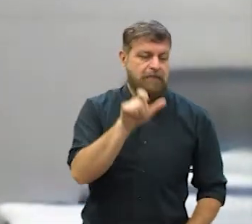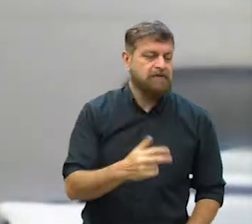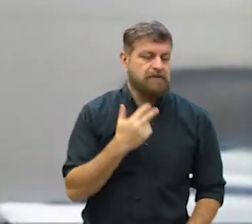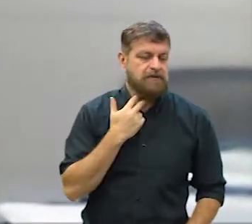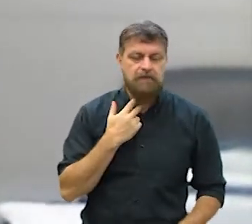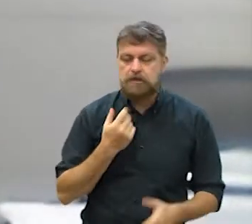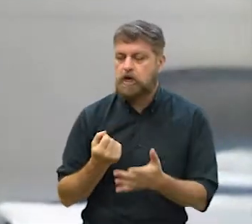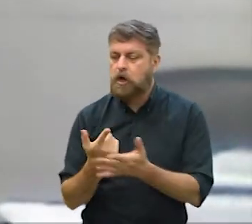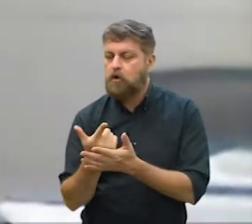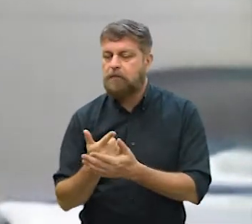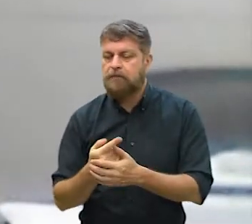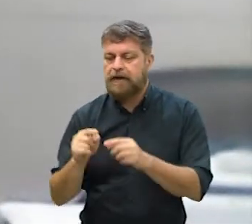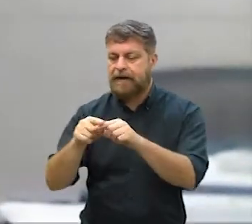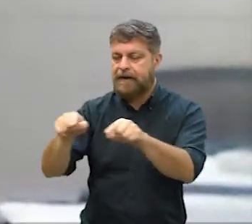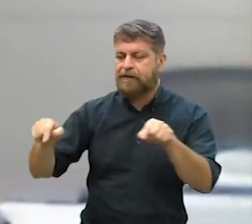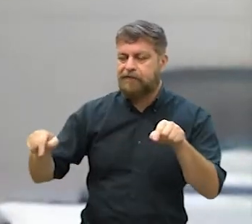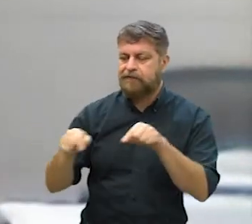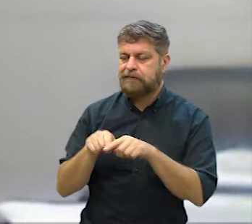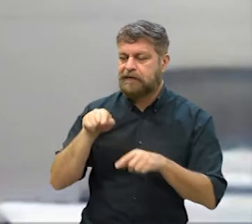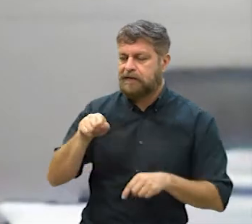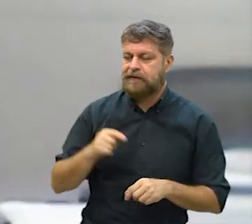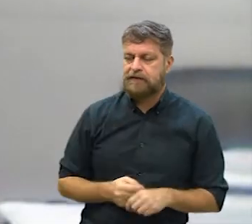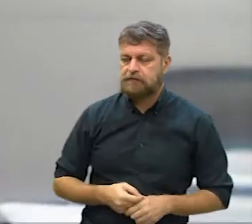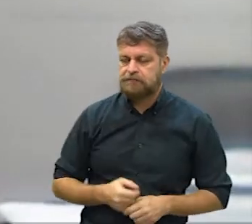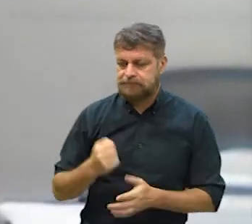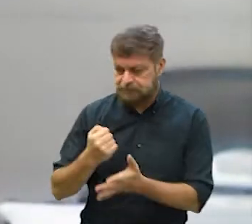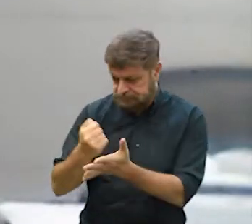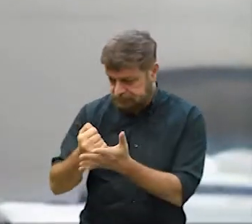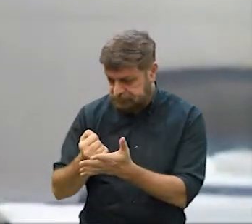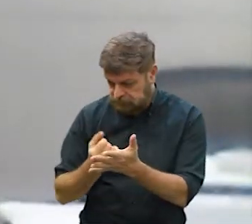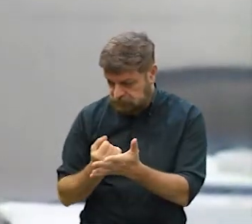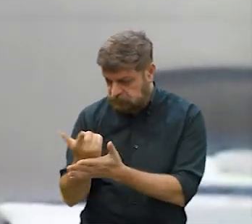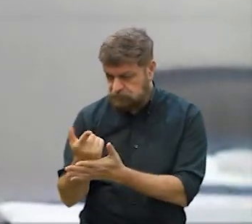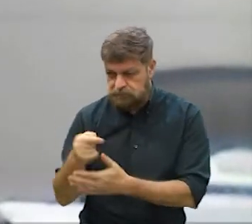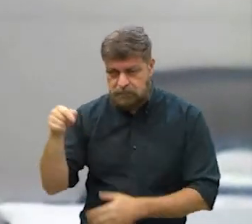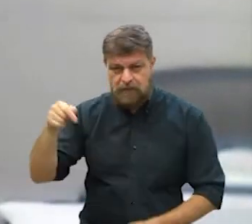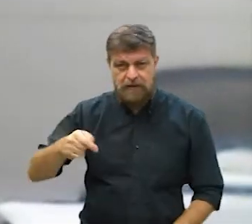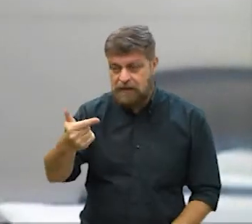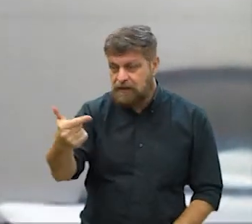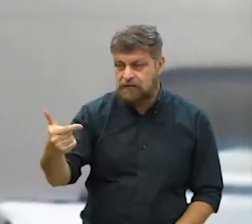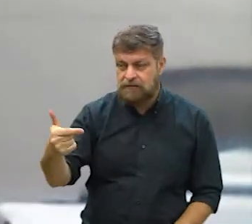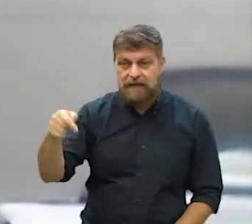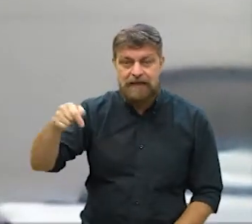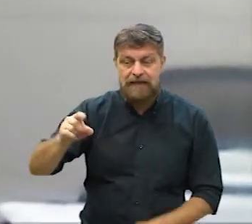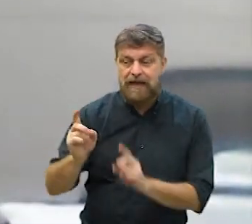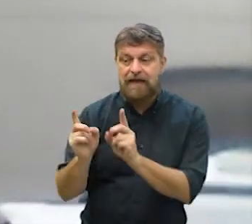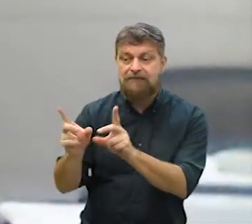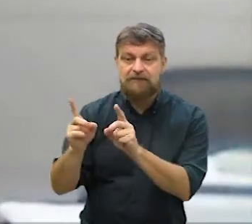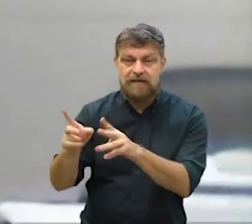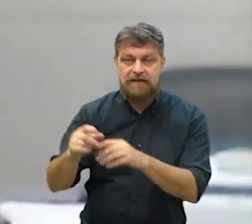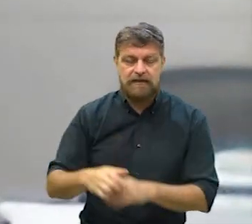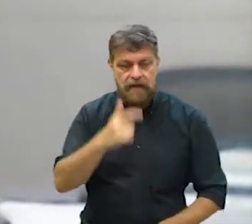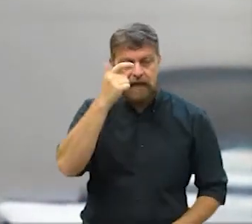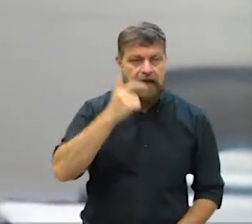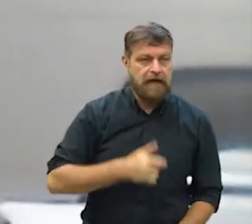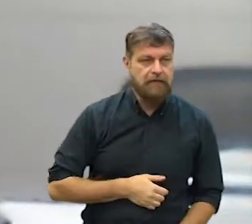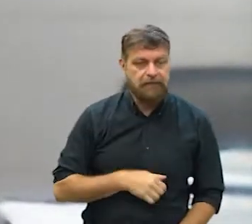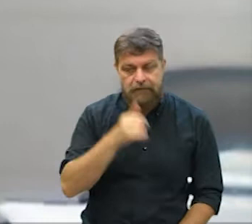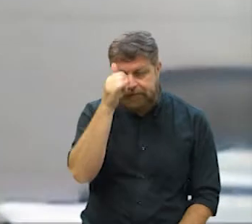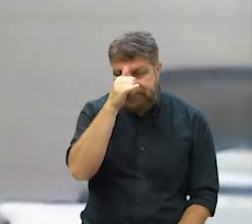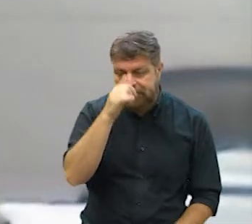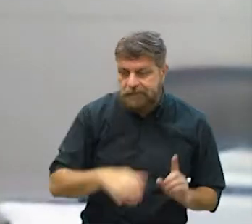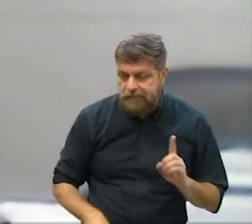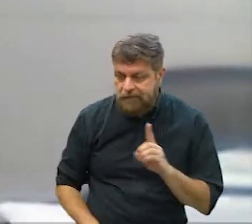de terceiro, que não é pessoa habilitada, nem ele tem a propriedade ainda, para vender uma área, né,